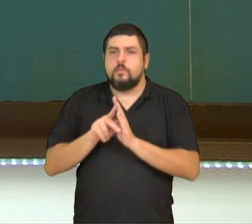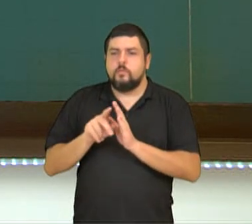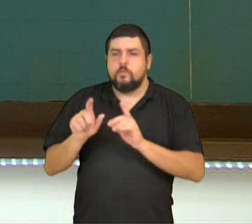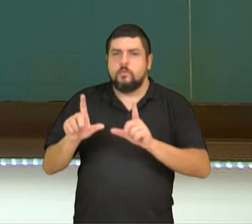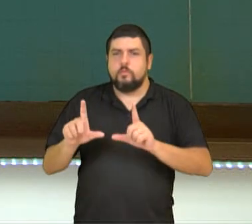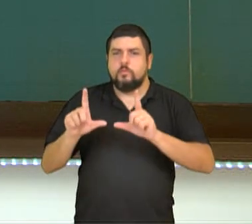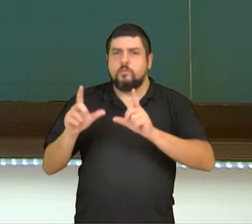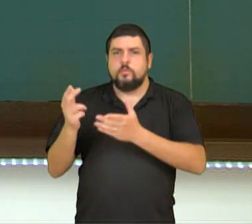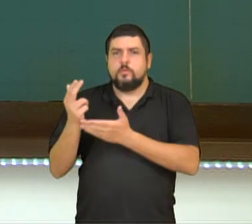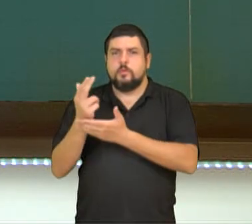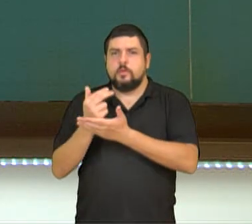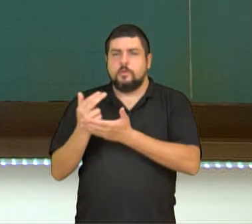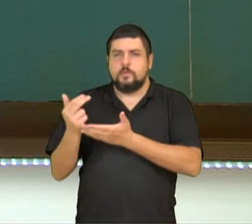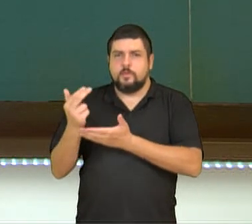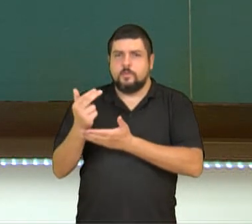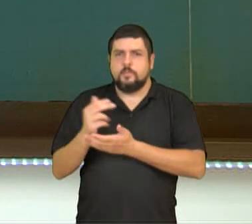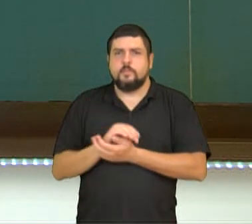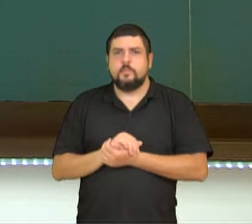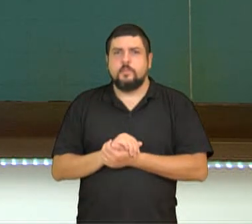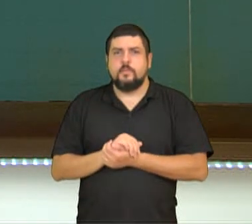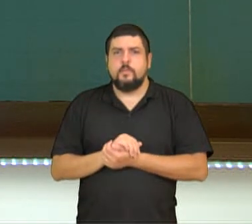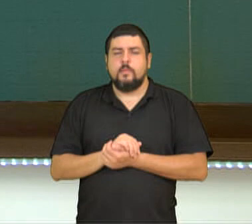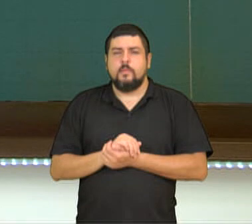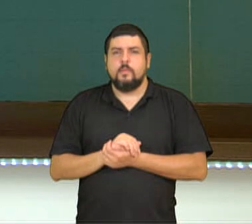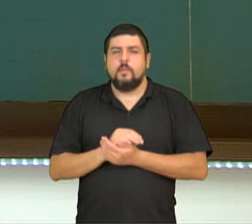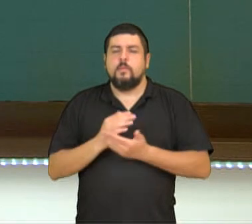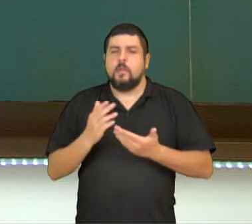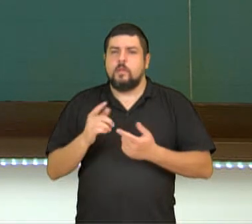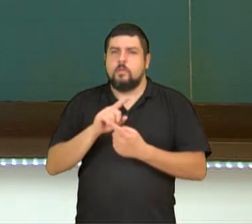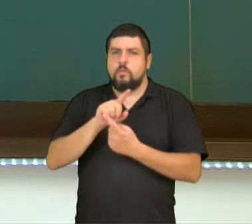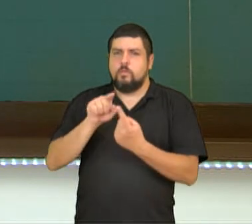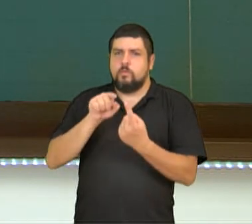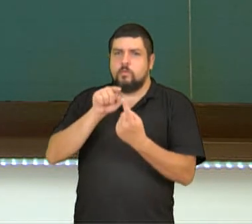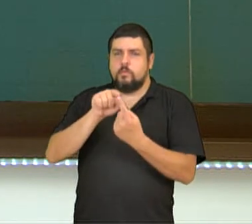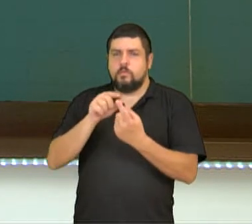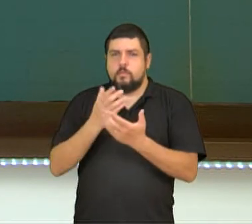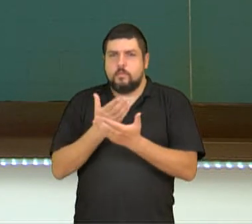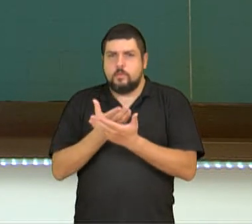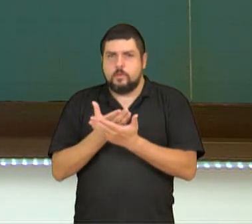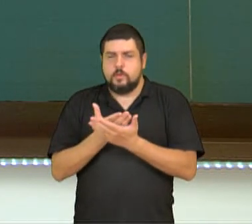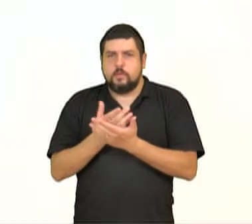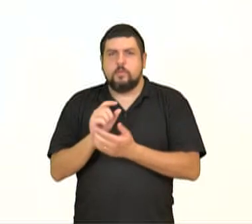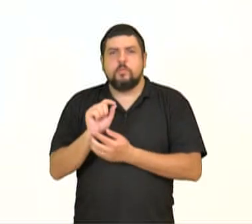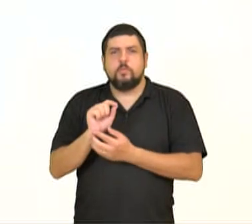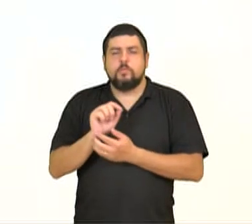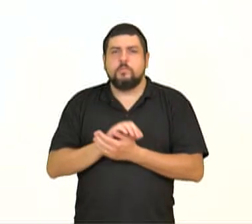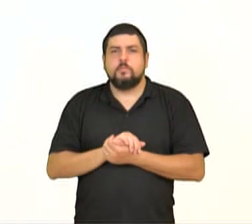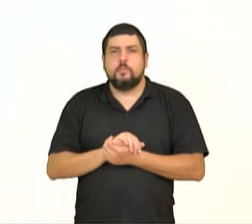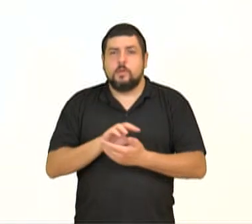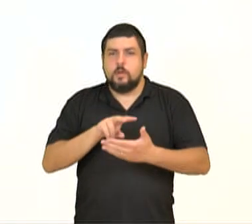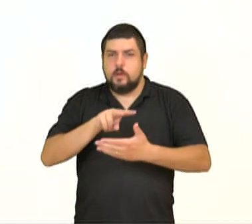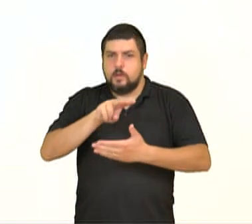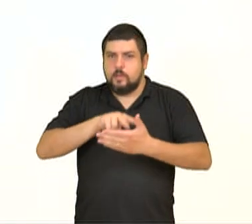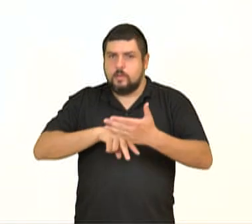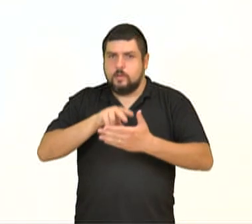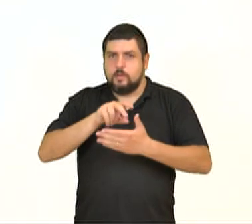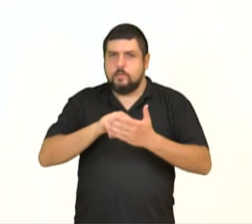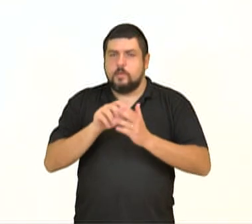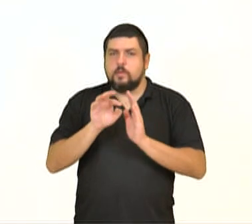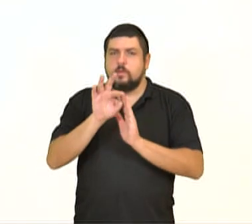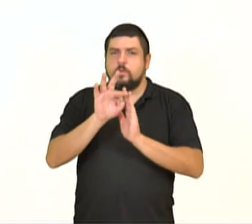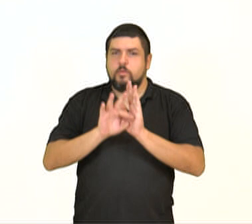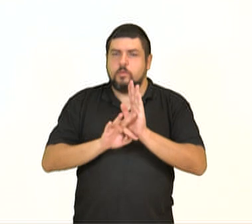charges. Então, o nosso objetivo dessa aula consiste em ler textos do gênero